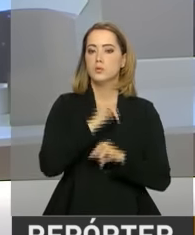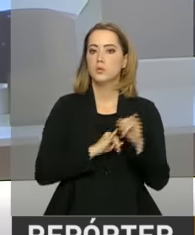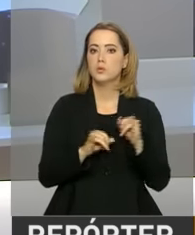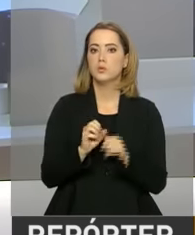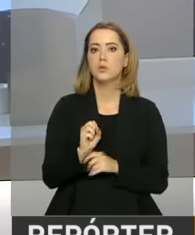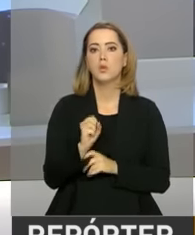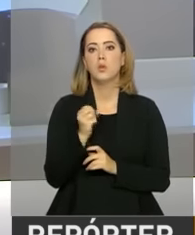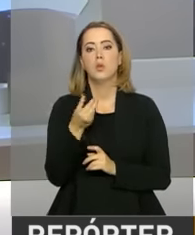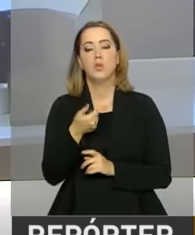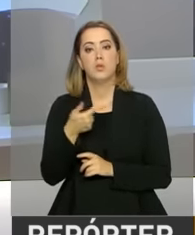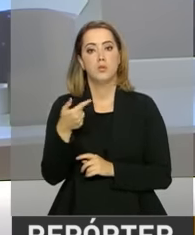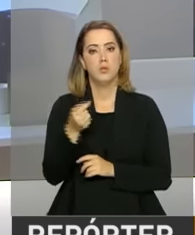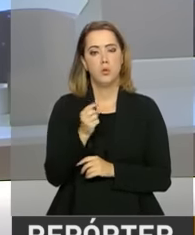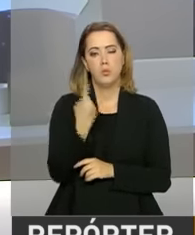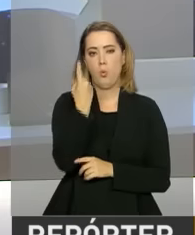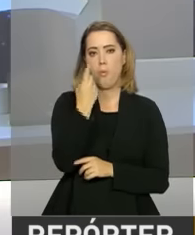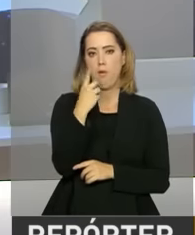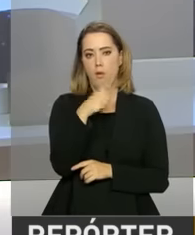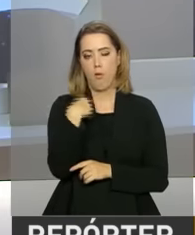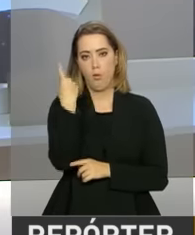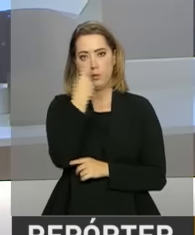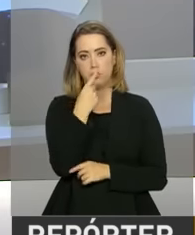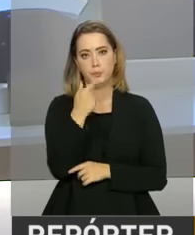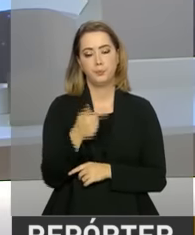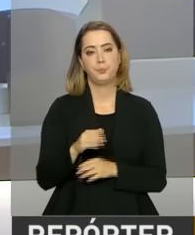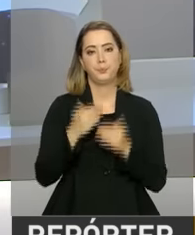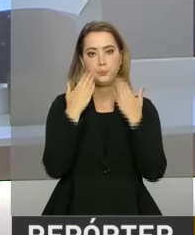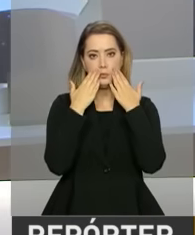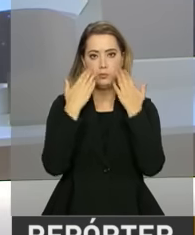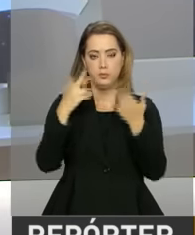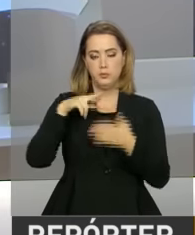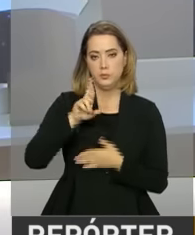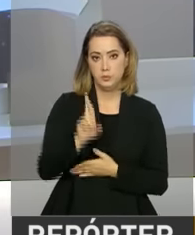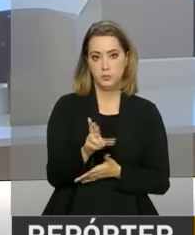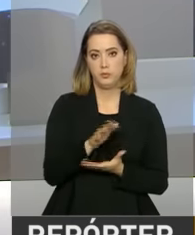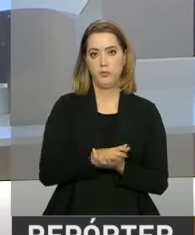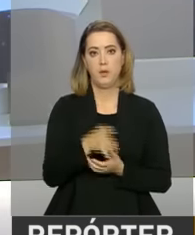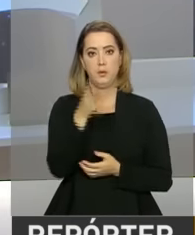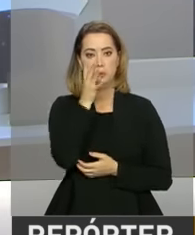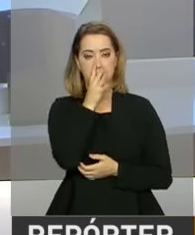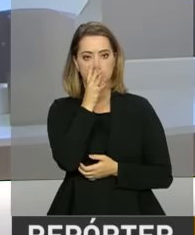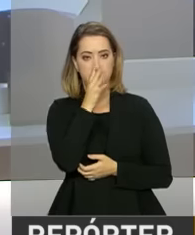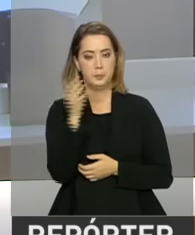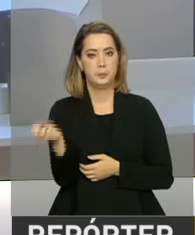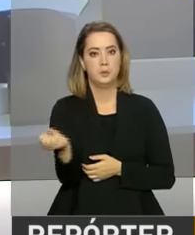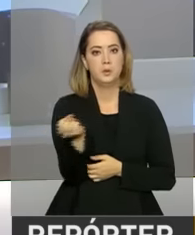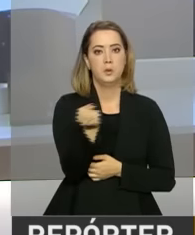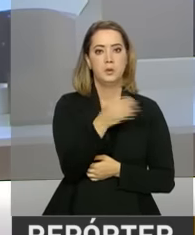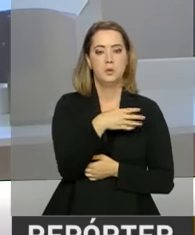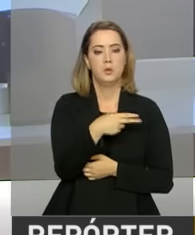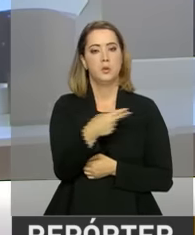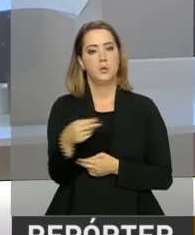outras informações ou daqui a uma hora na próxima edição do Repórter NBR. Acompanhe as novidades também